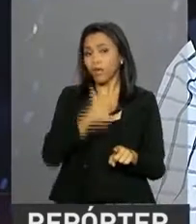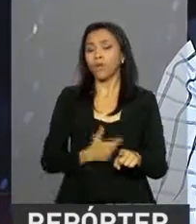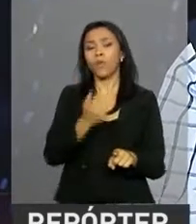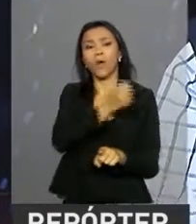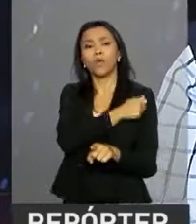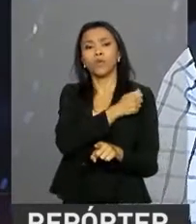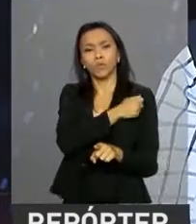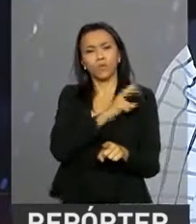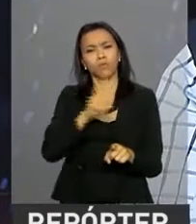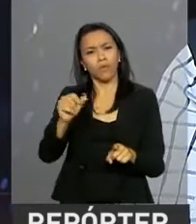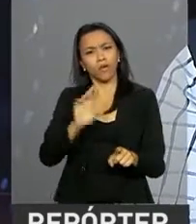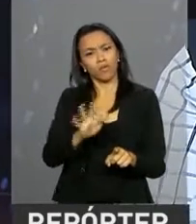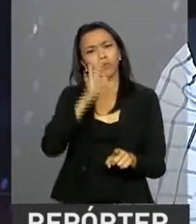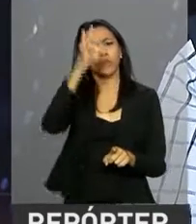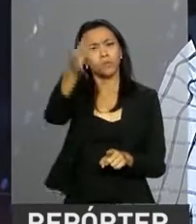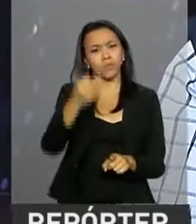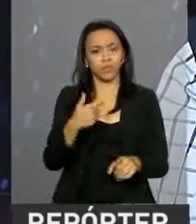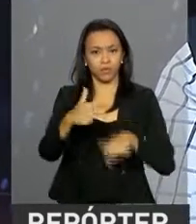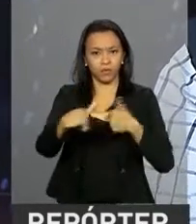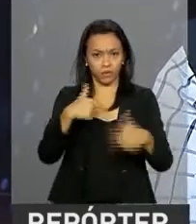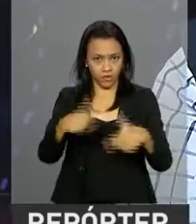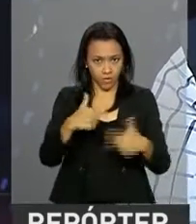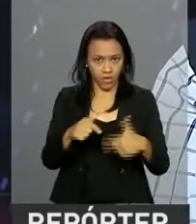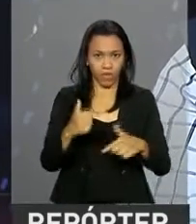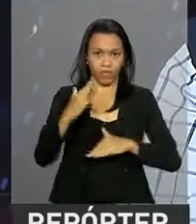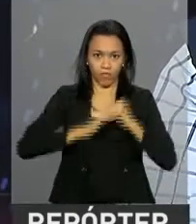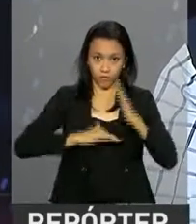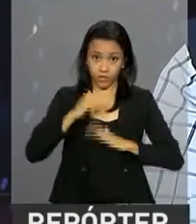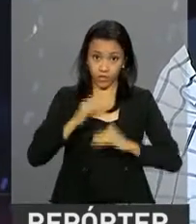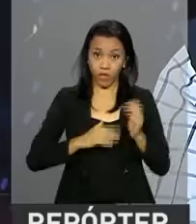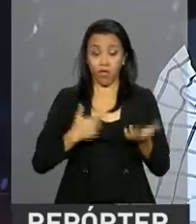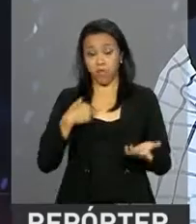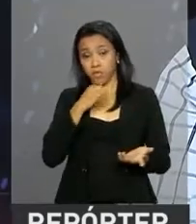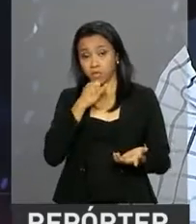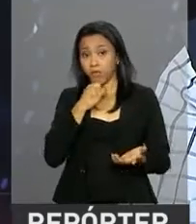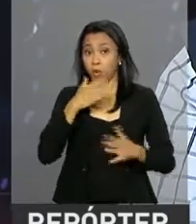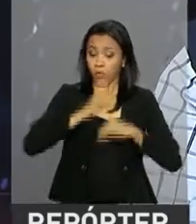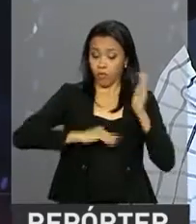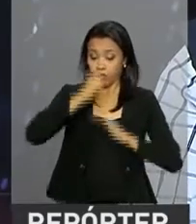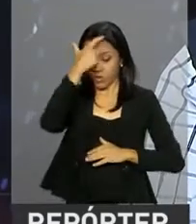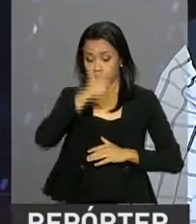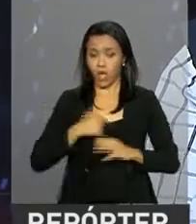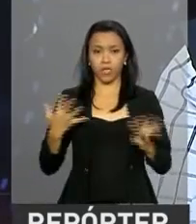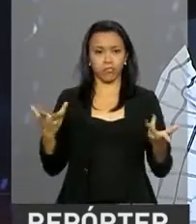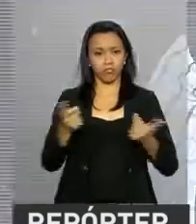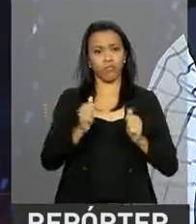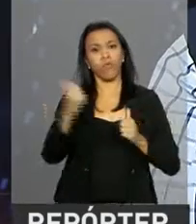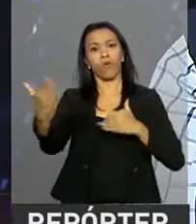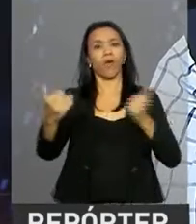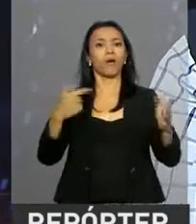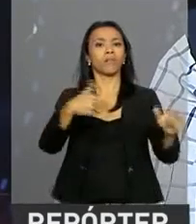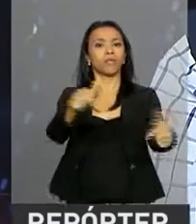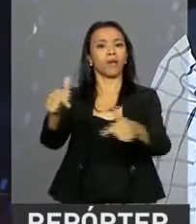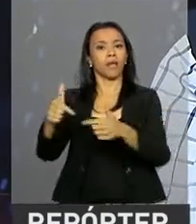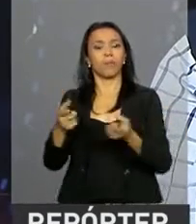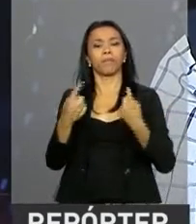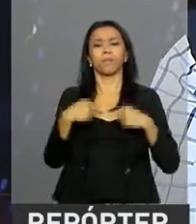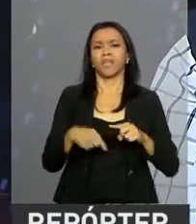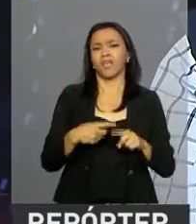vai exercer a profissão futuramente. Ou seja, poderia colocar profissionais muito mais qualificados no mercado. Quanto à